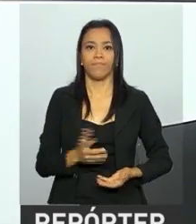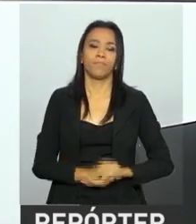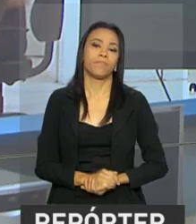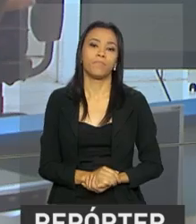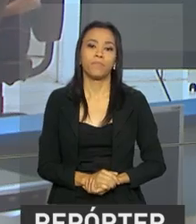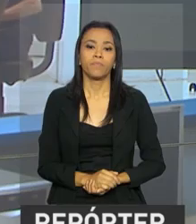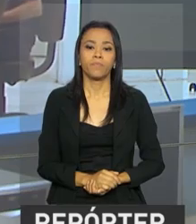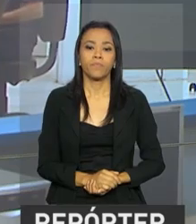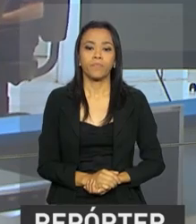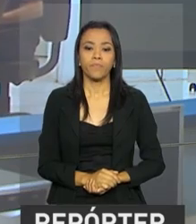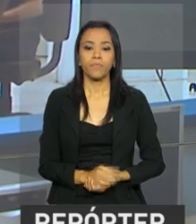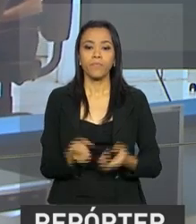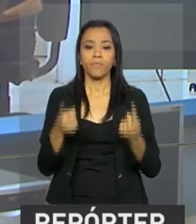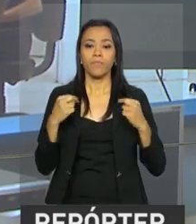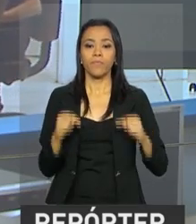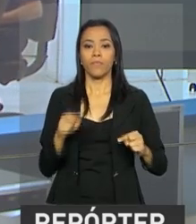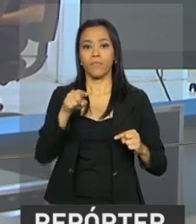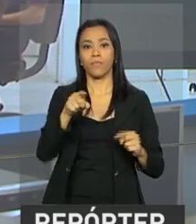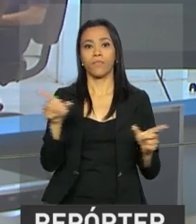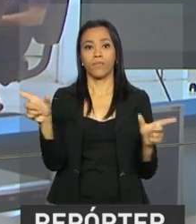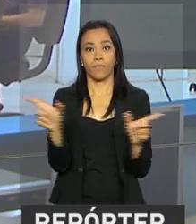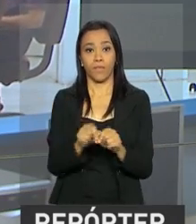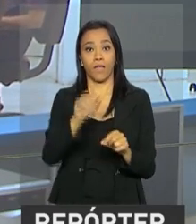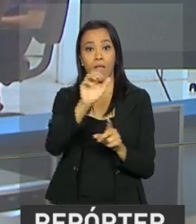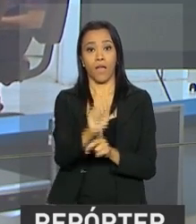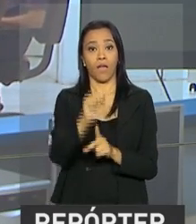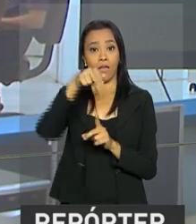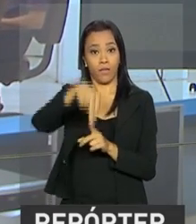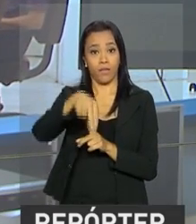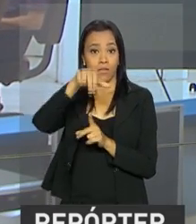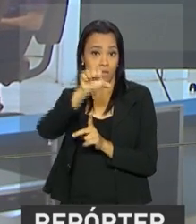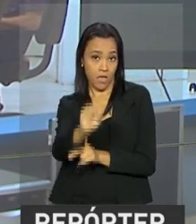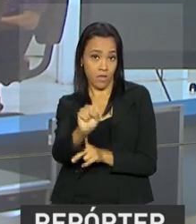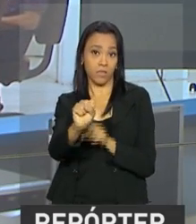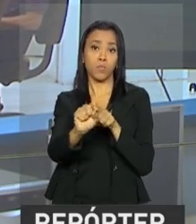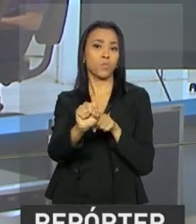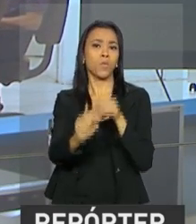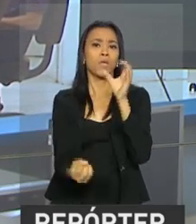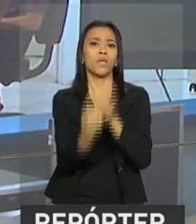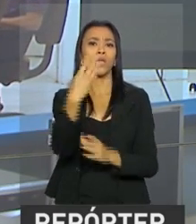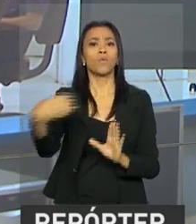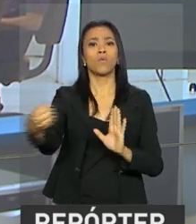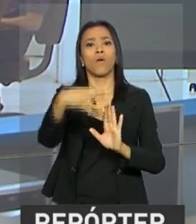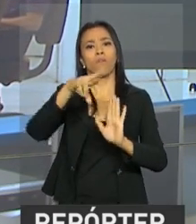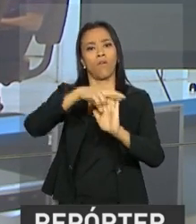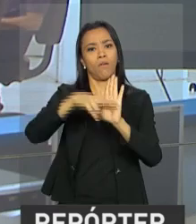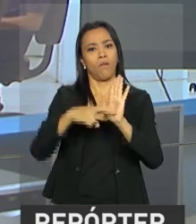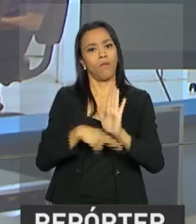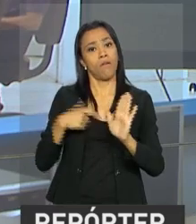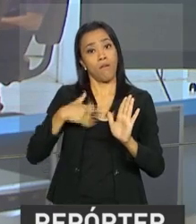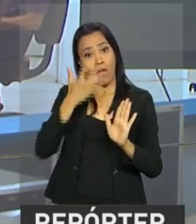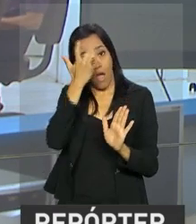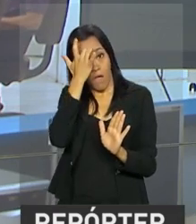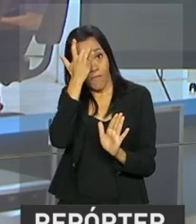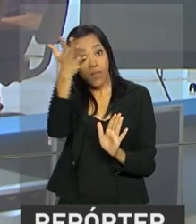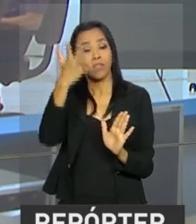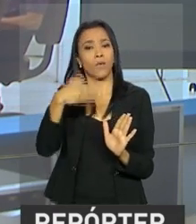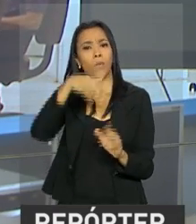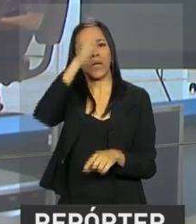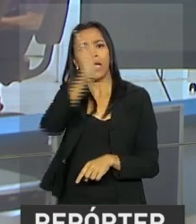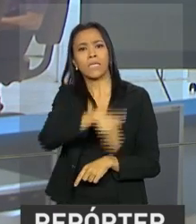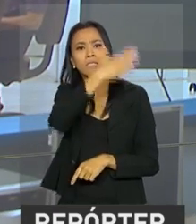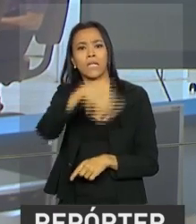empregador. E a Agência Nacional de Saúde Suplementar, a ANS, criou regras para facilitar o cancelamento